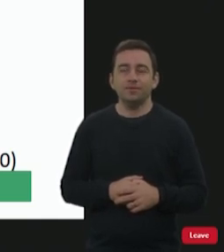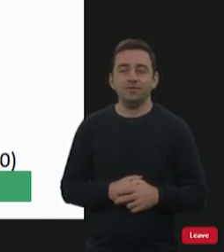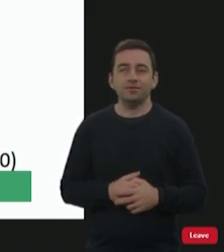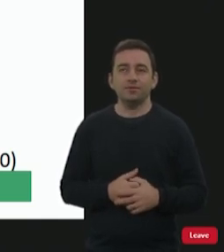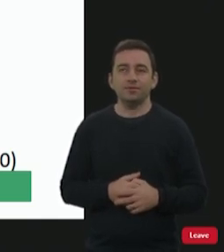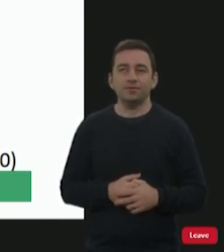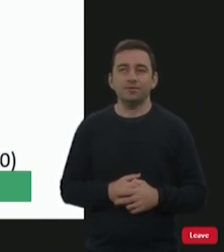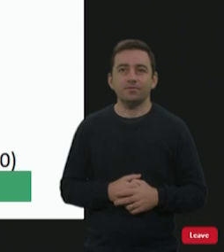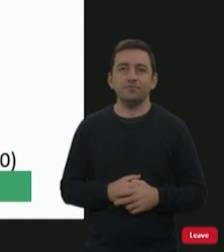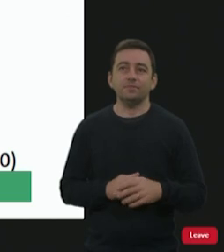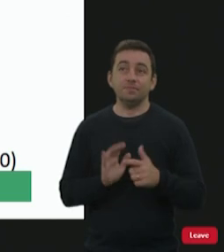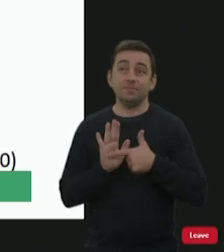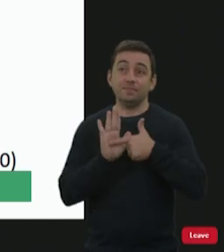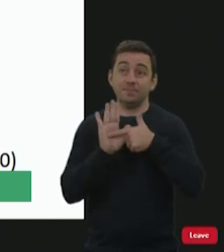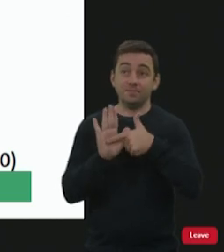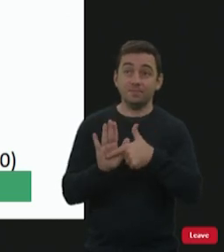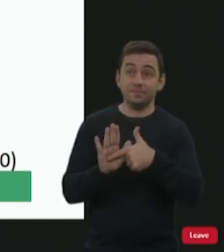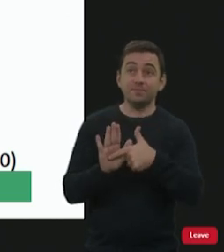ilustrar.